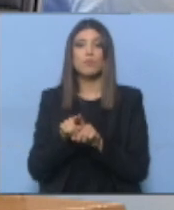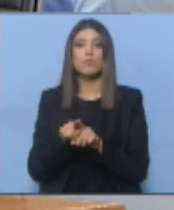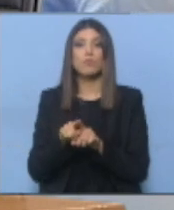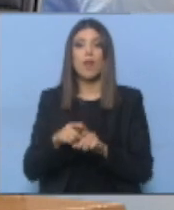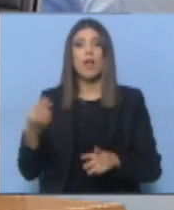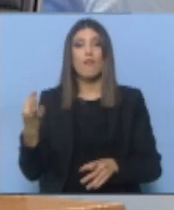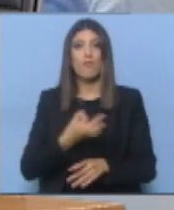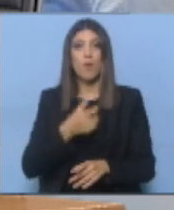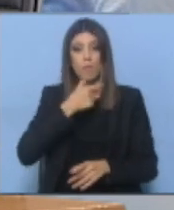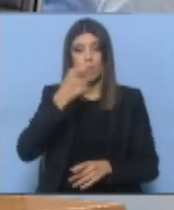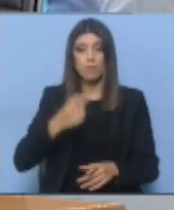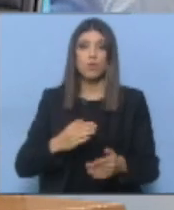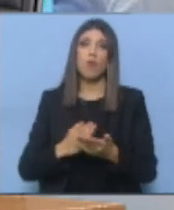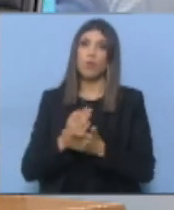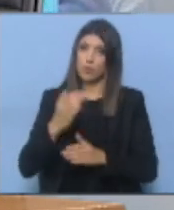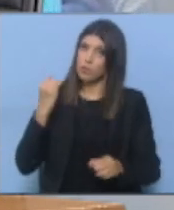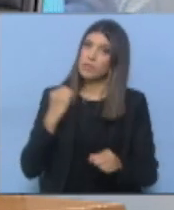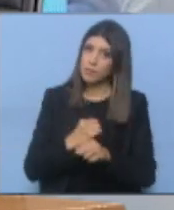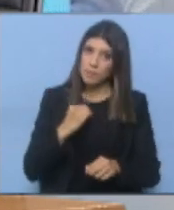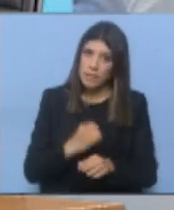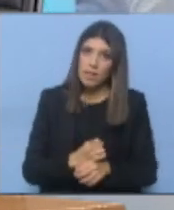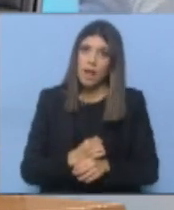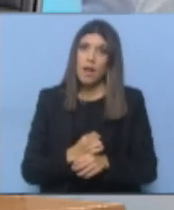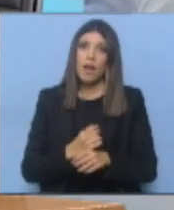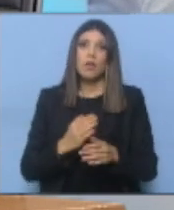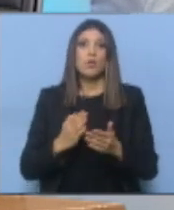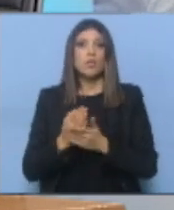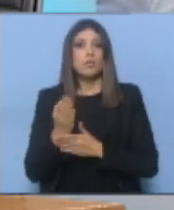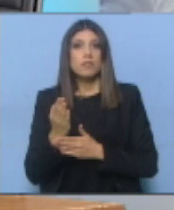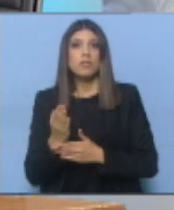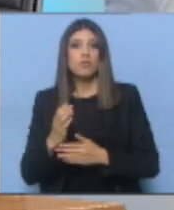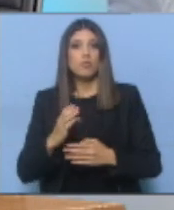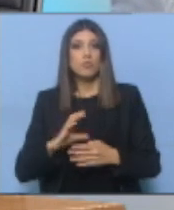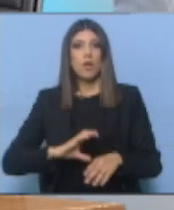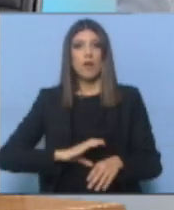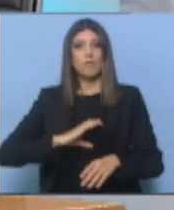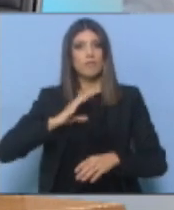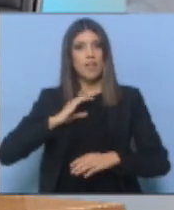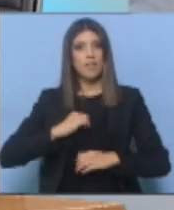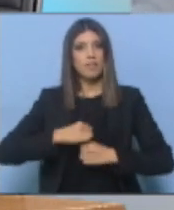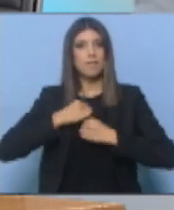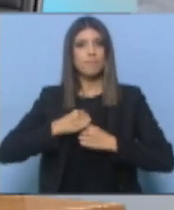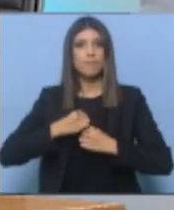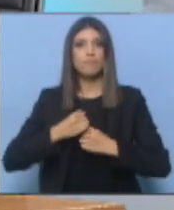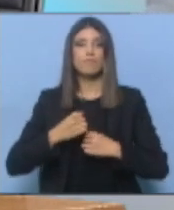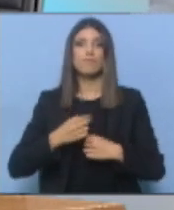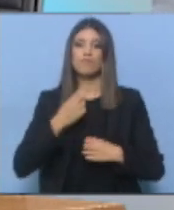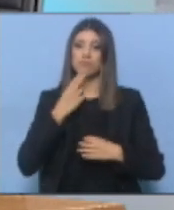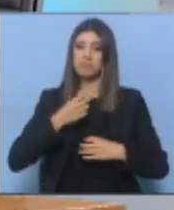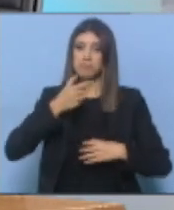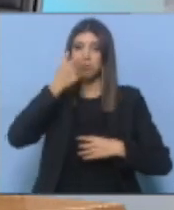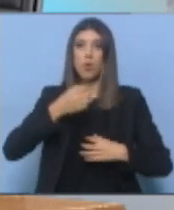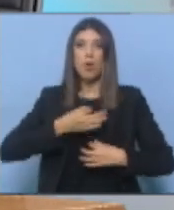uma pessoa continua a trabalhar, continua a ter autoestima em cima, portanto, alguma dignidade